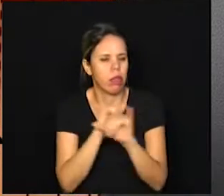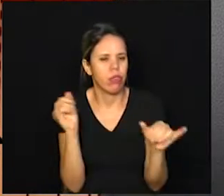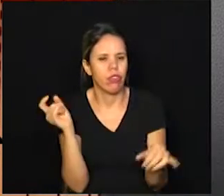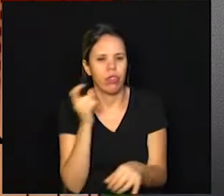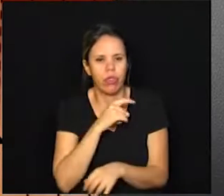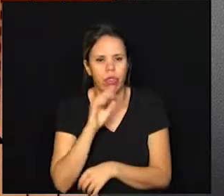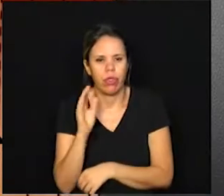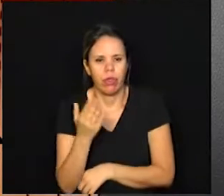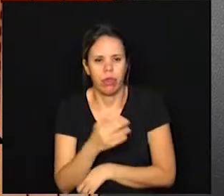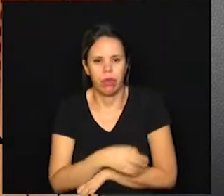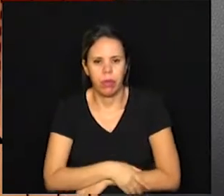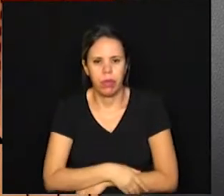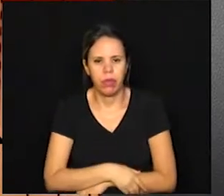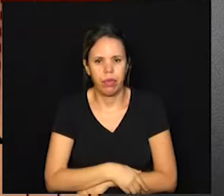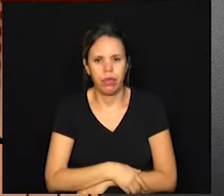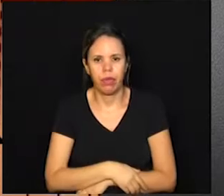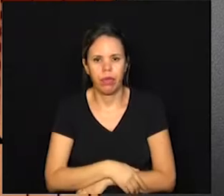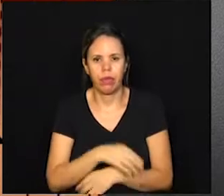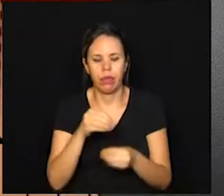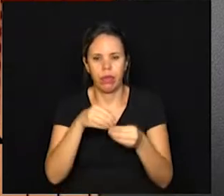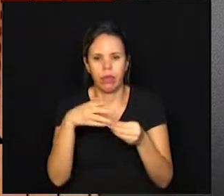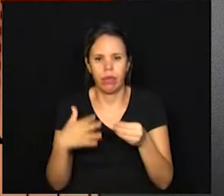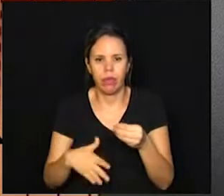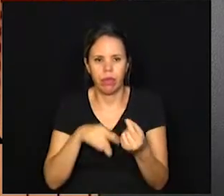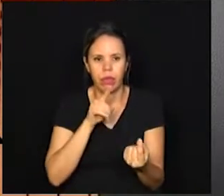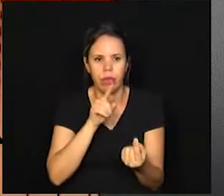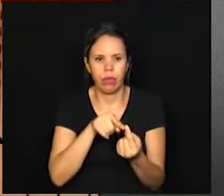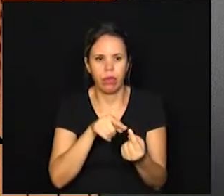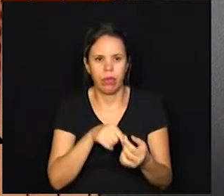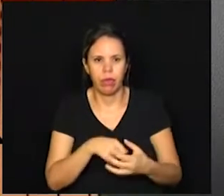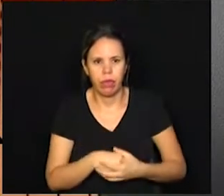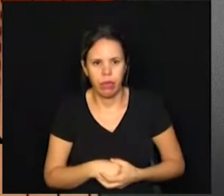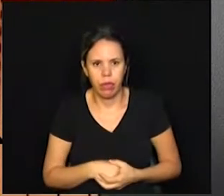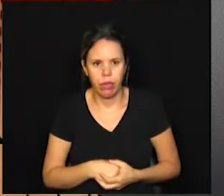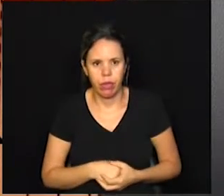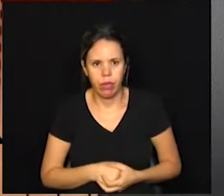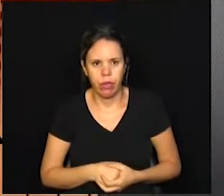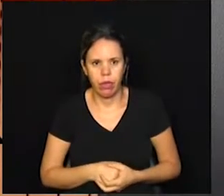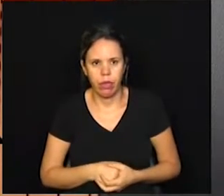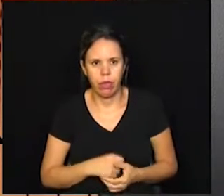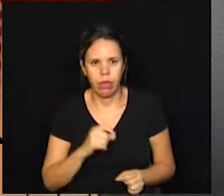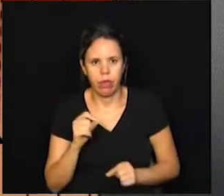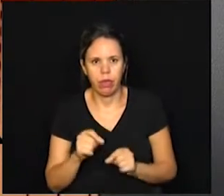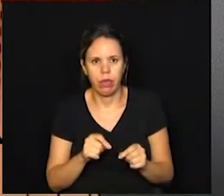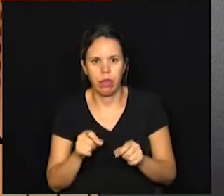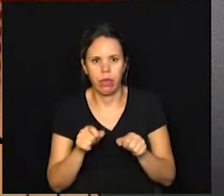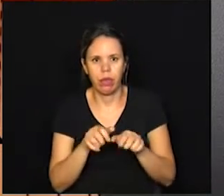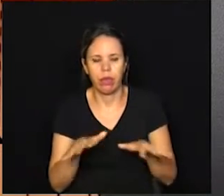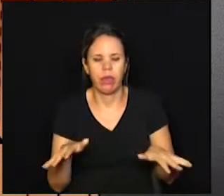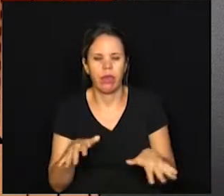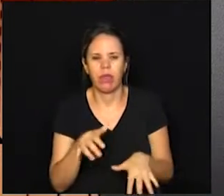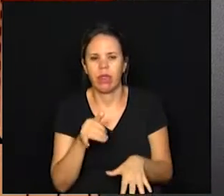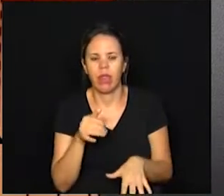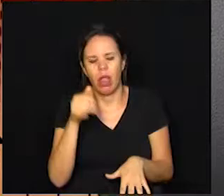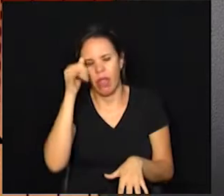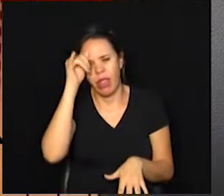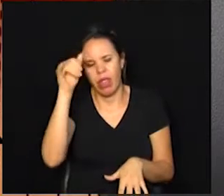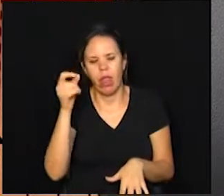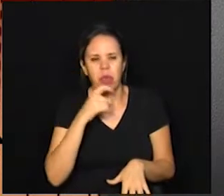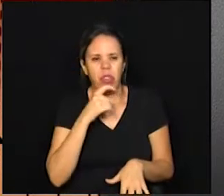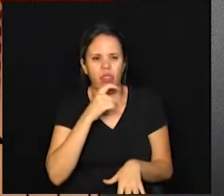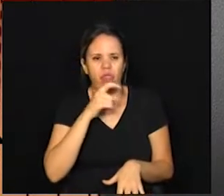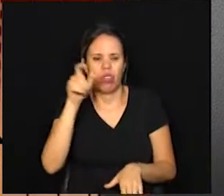são produzidas com conteúdos objetivando o quê? Disseminar mentiras sobre